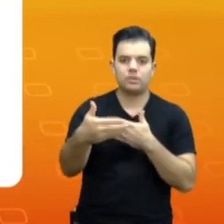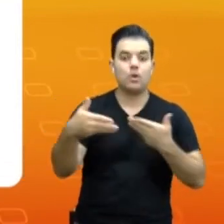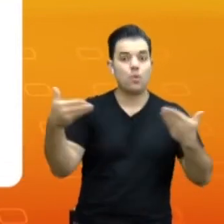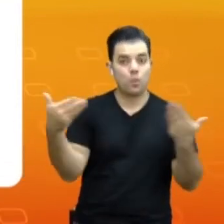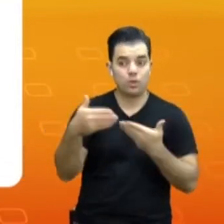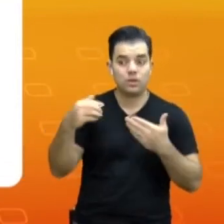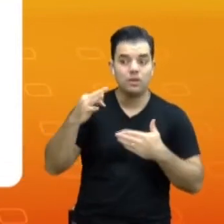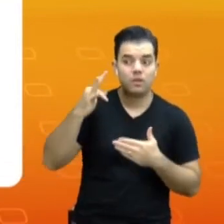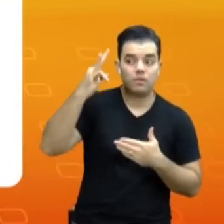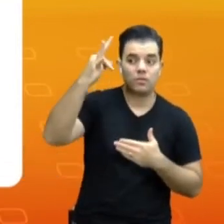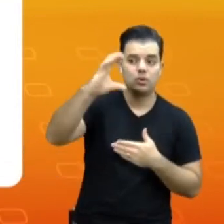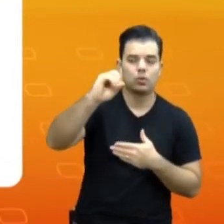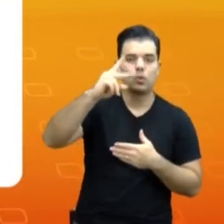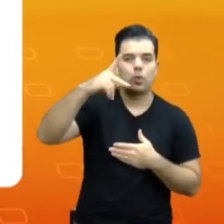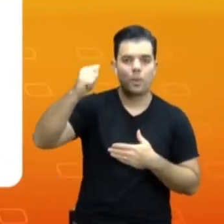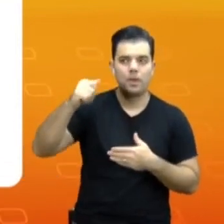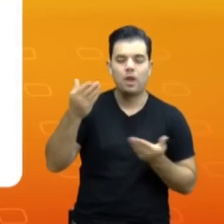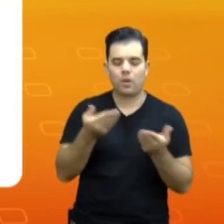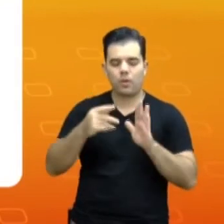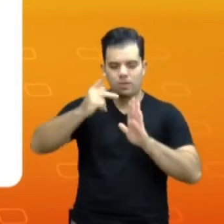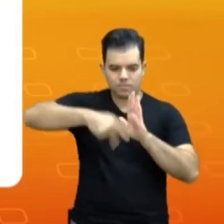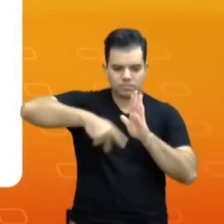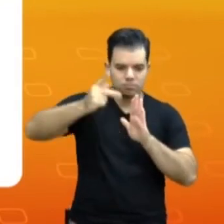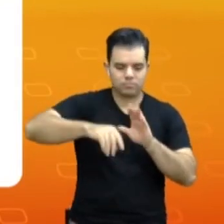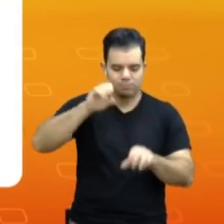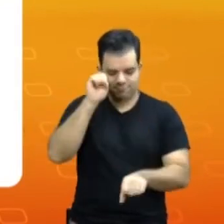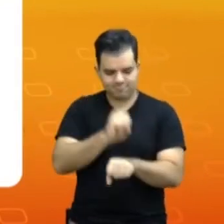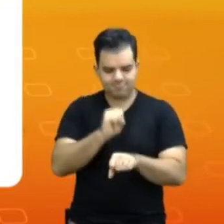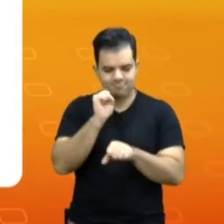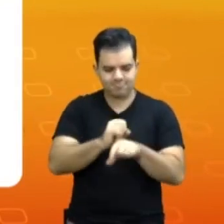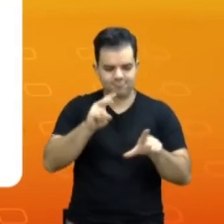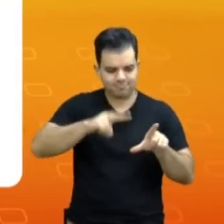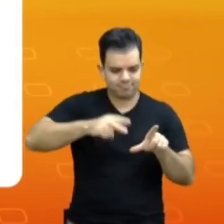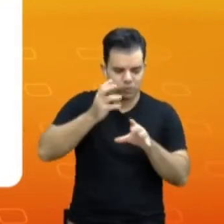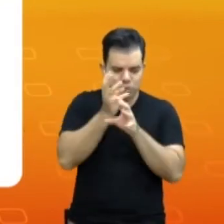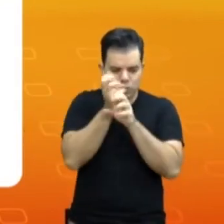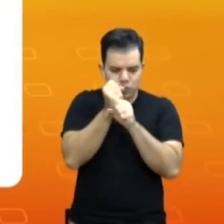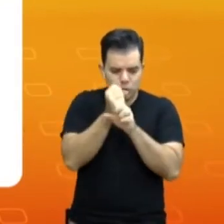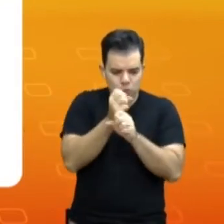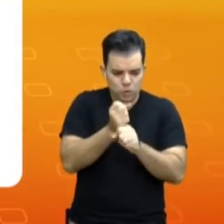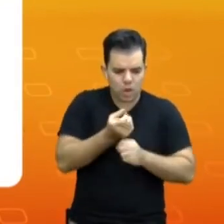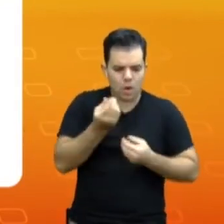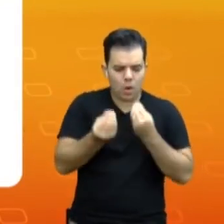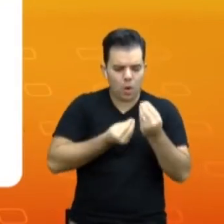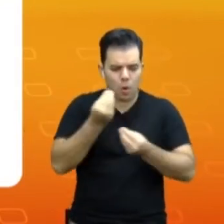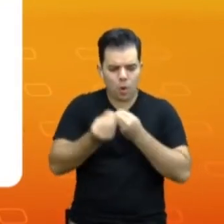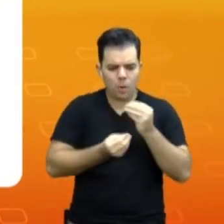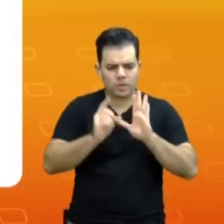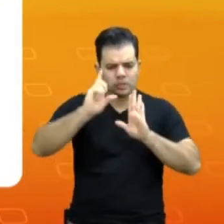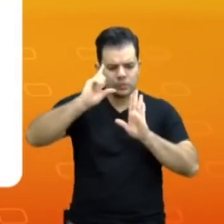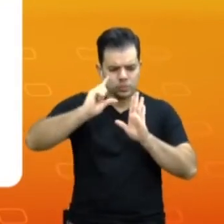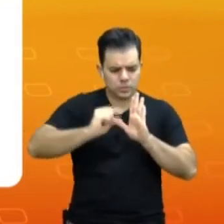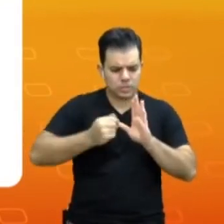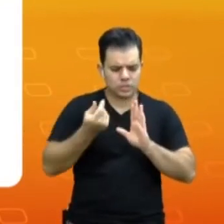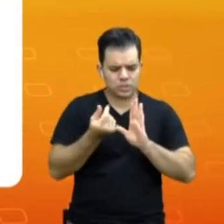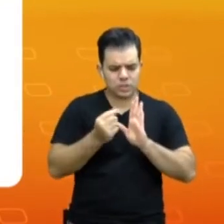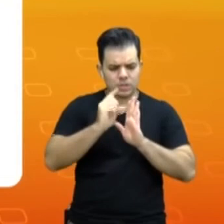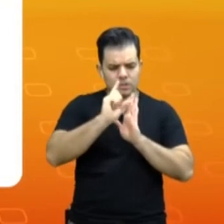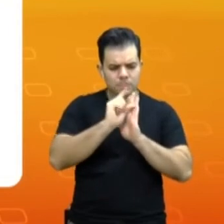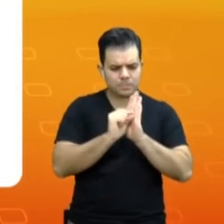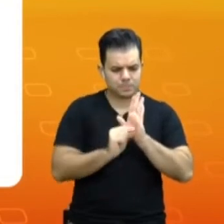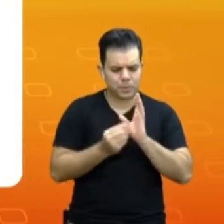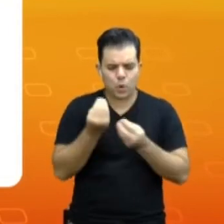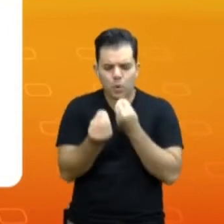do Mundo, a gente está parado numa prancheta aqui, tentando fechar as contas em como otimizar esse custeio e participar desse evento.